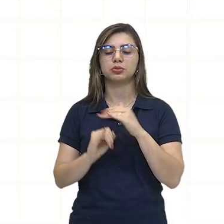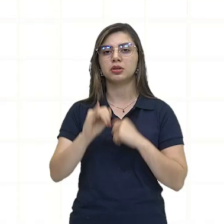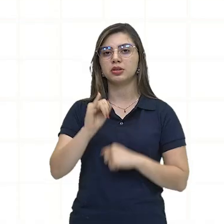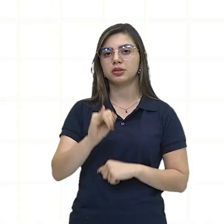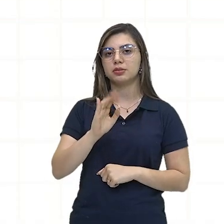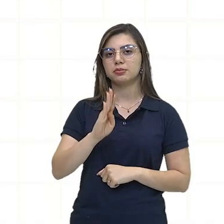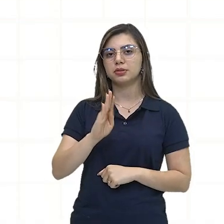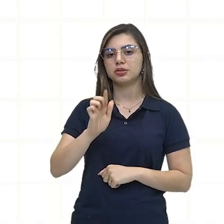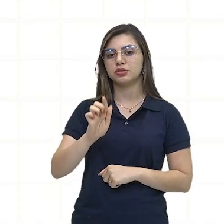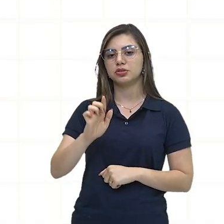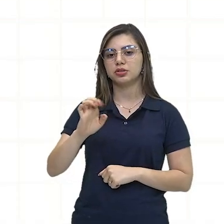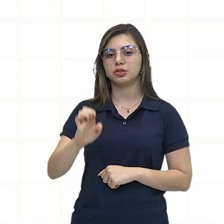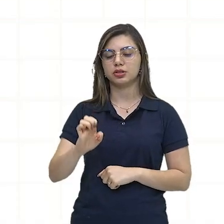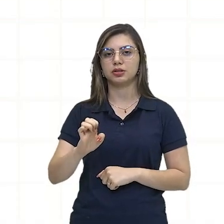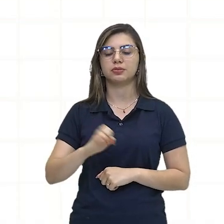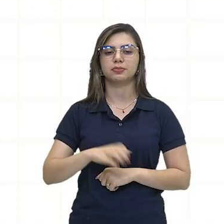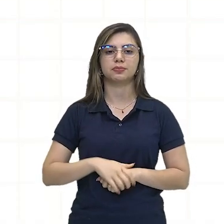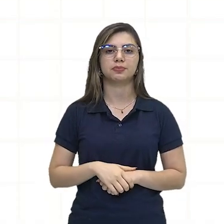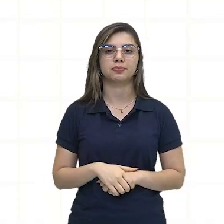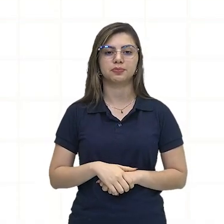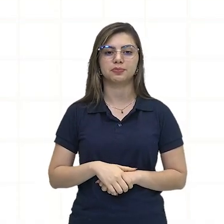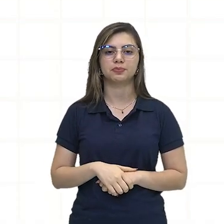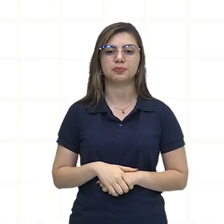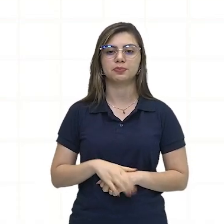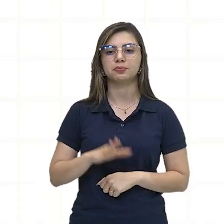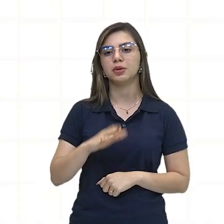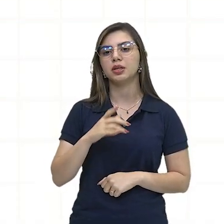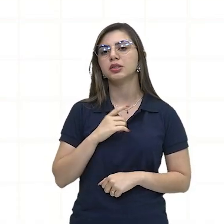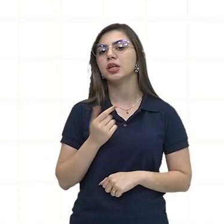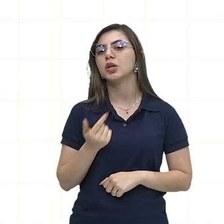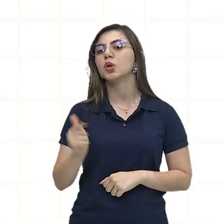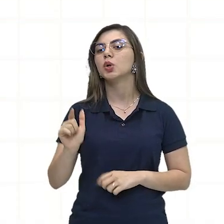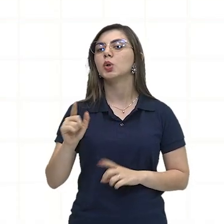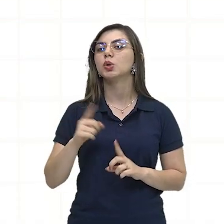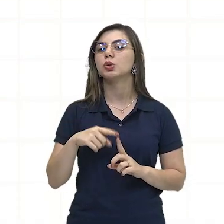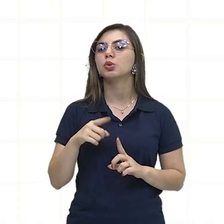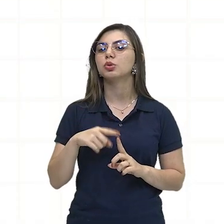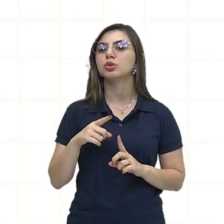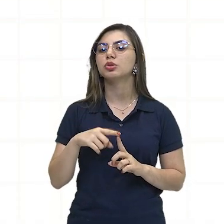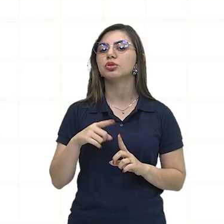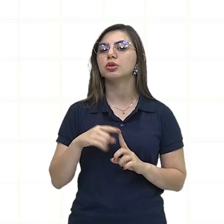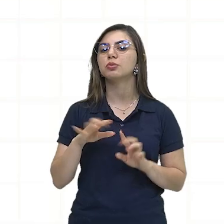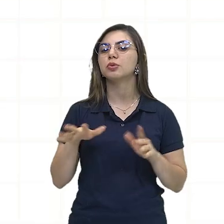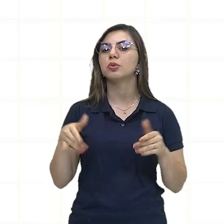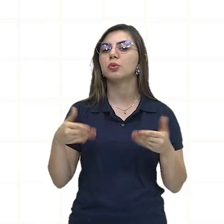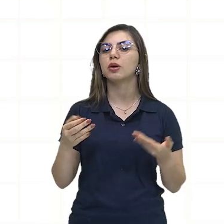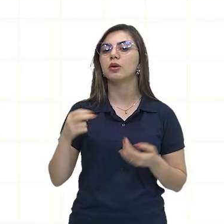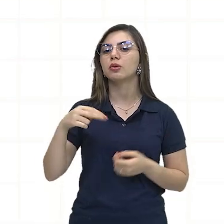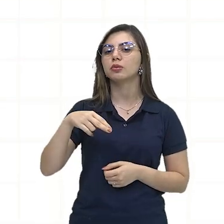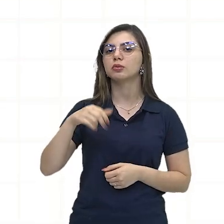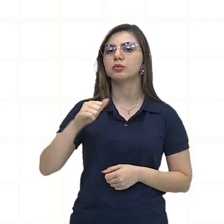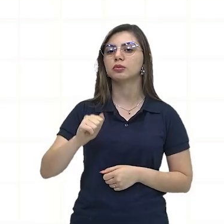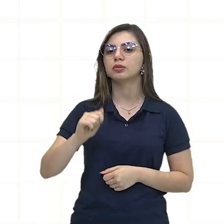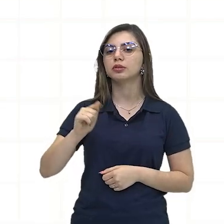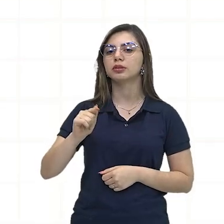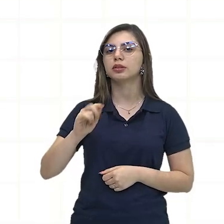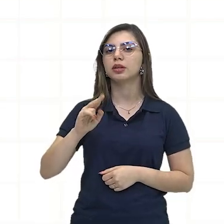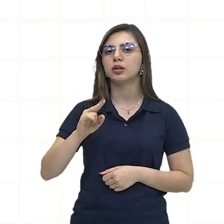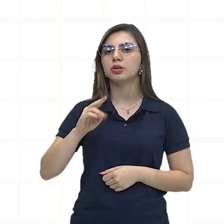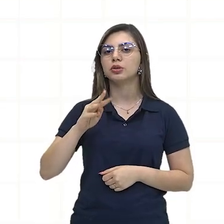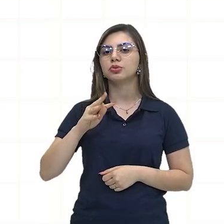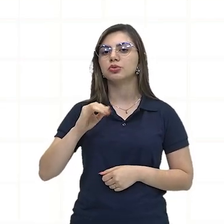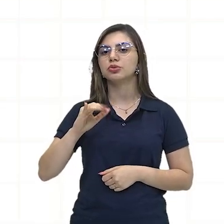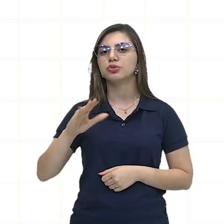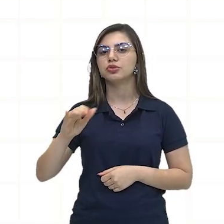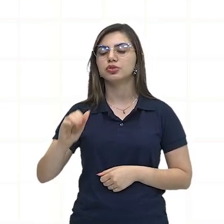e Estatística. Mas eu também tenho outro tipo de carta aqui para vocês, que é uma carta náutica.